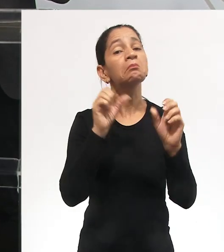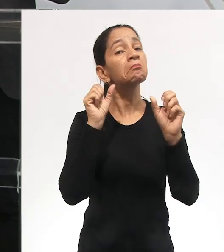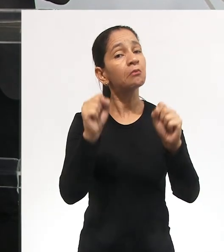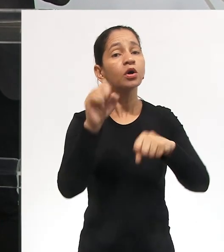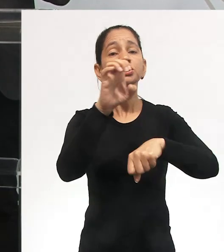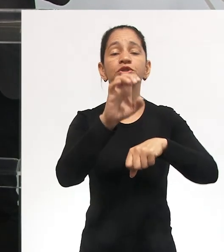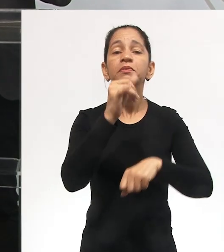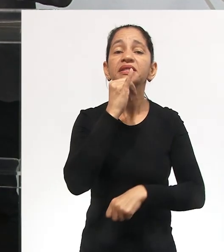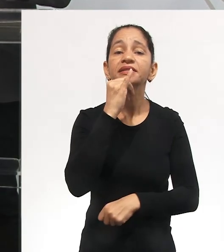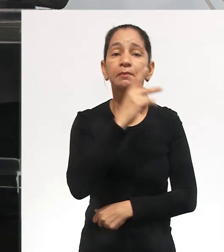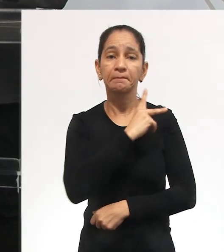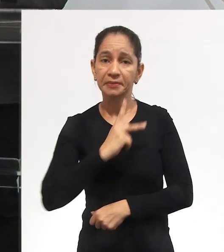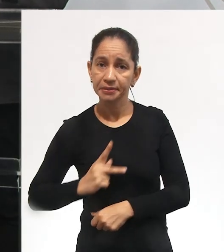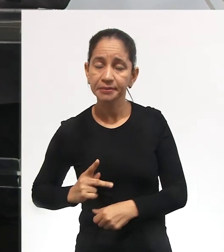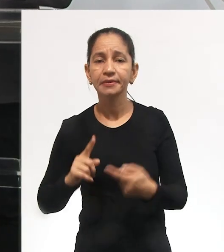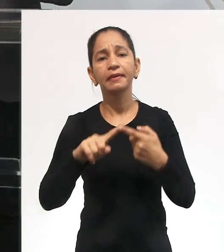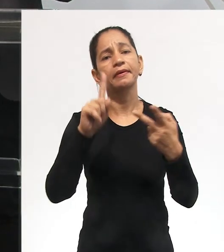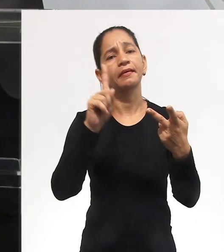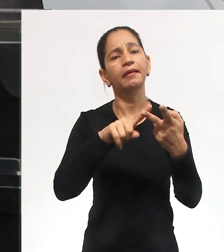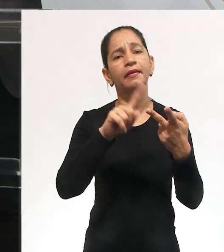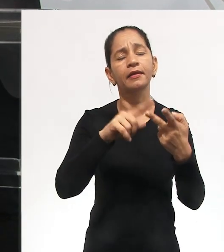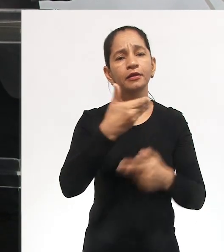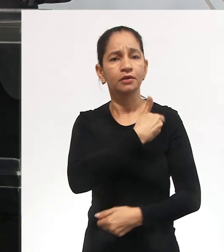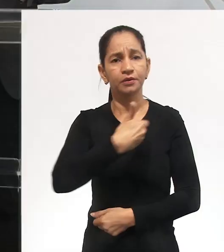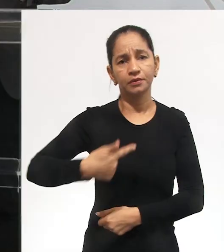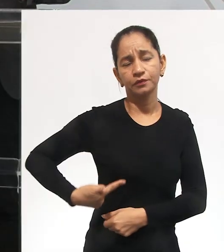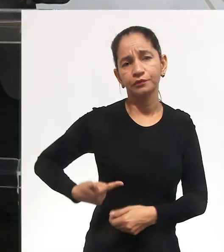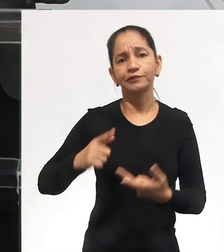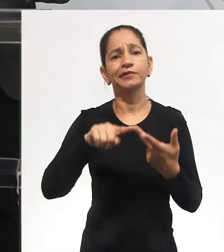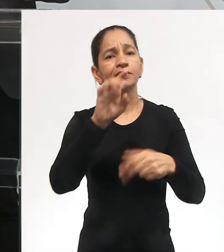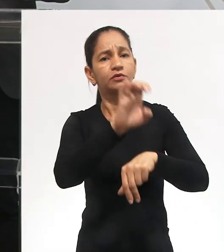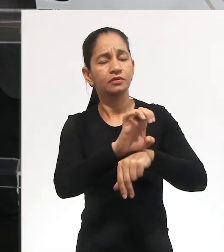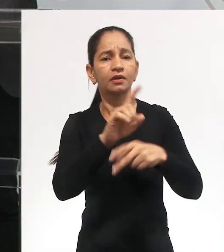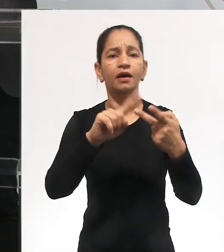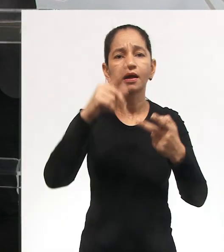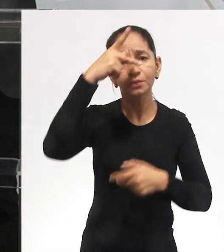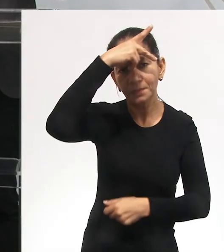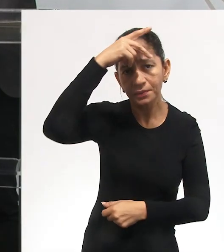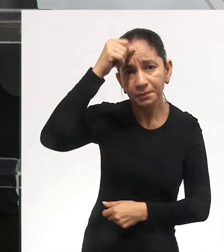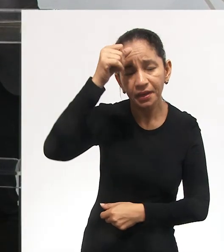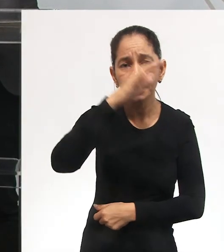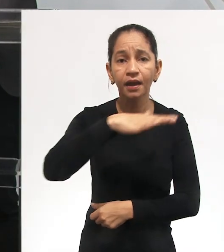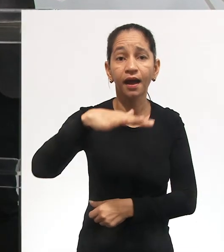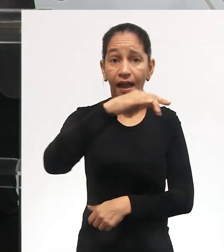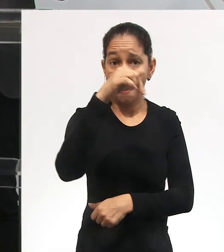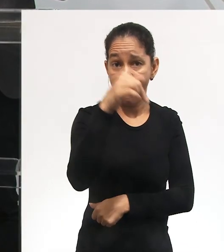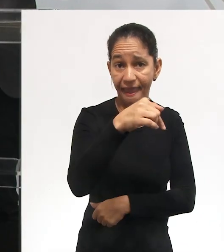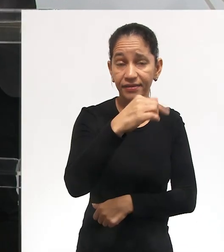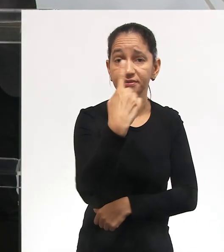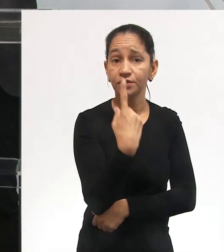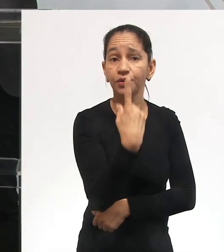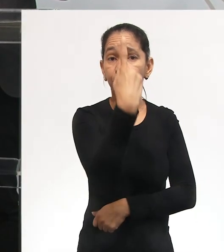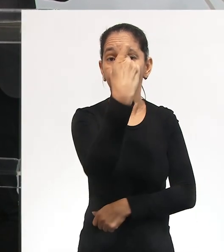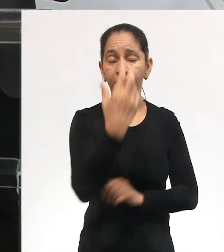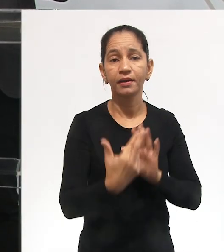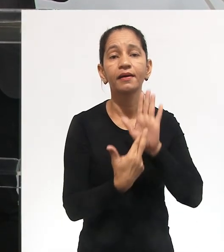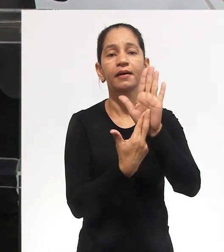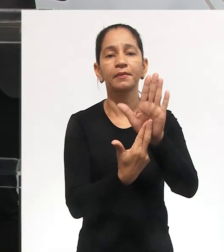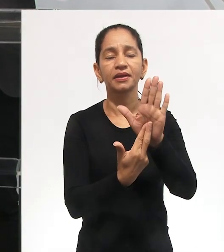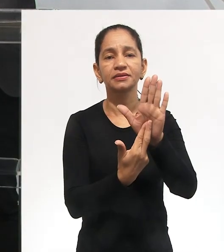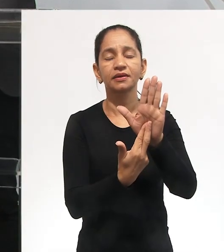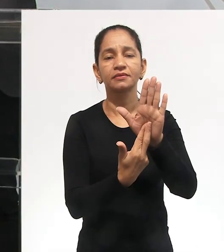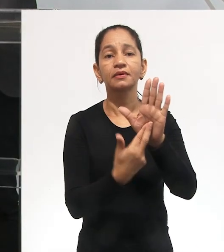governo, né, quanto também, como a gente viu ali, da função de chefe de Estado. Então, nesse caso aí, uma só pessoa vai representar as